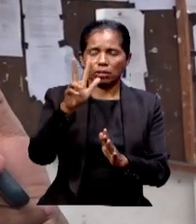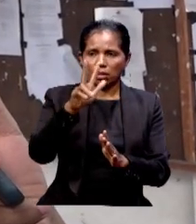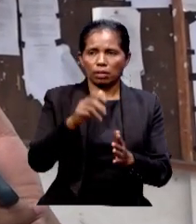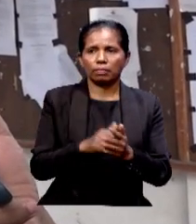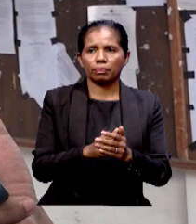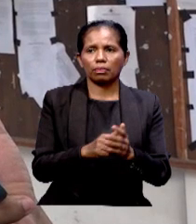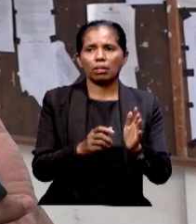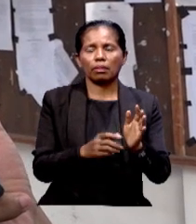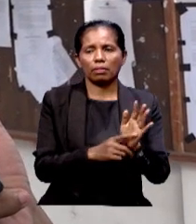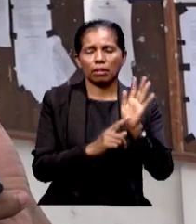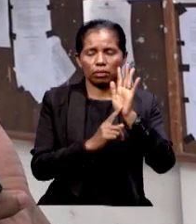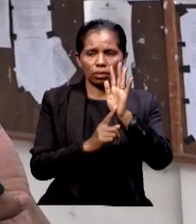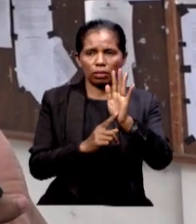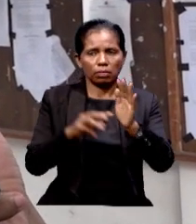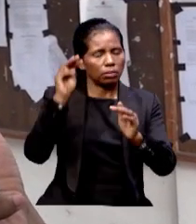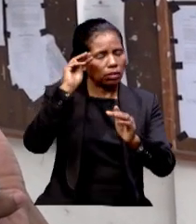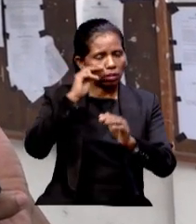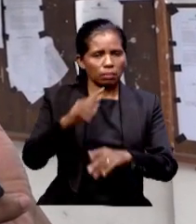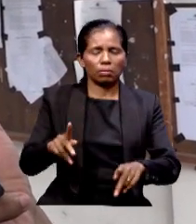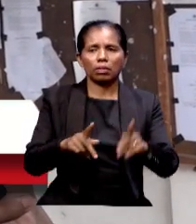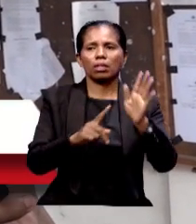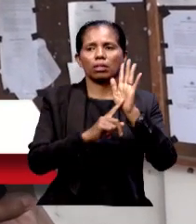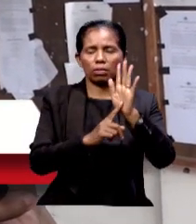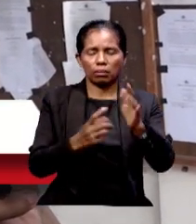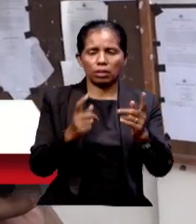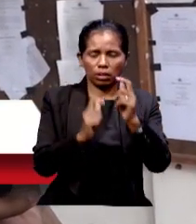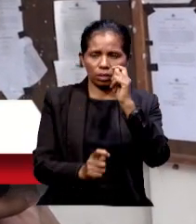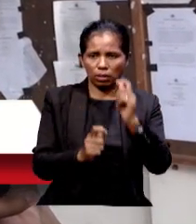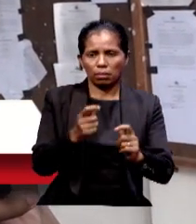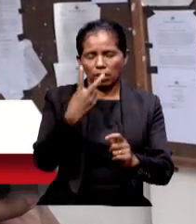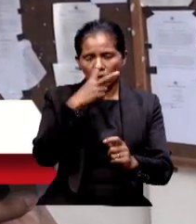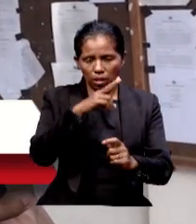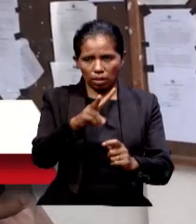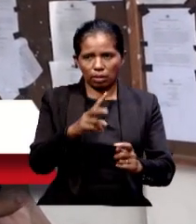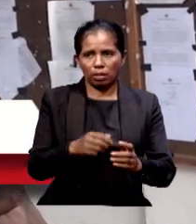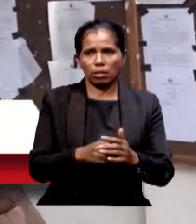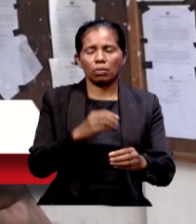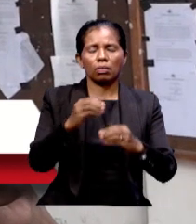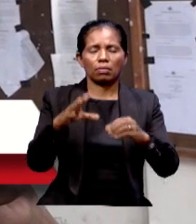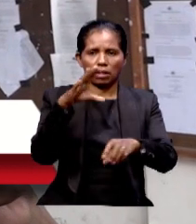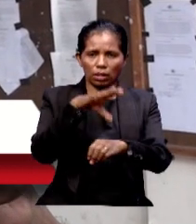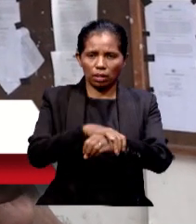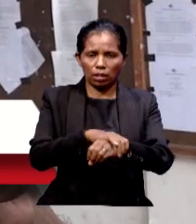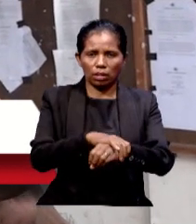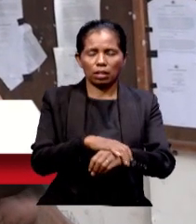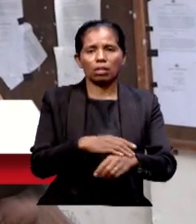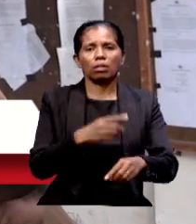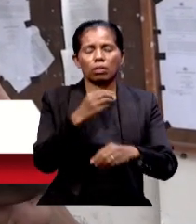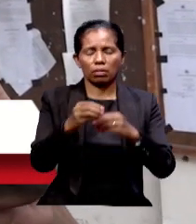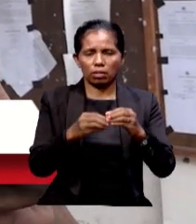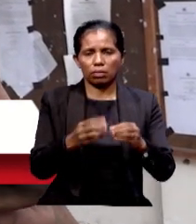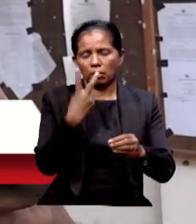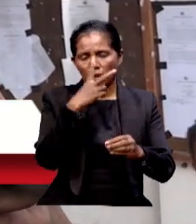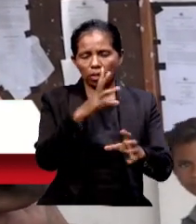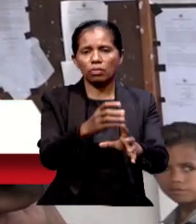Público atau mai de tribunal makare legalidade ba bai habe capturação bai ha busca e apreensões